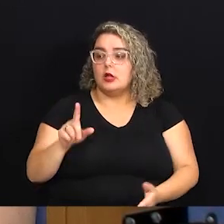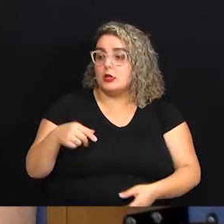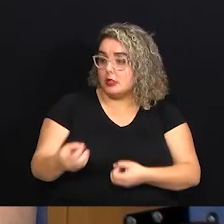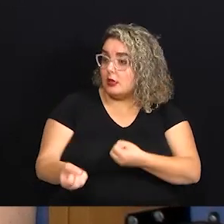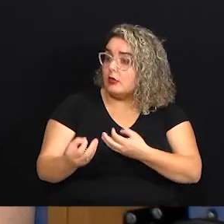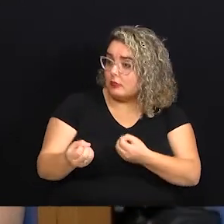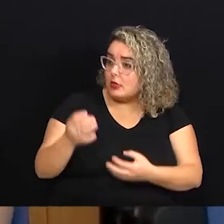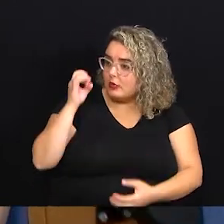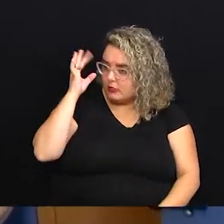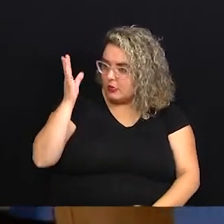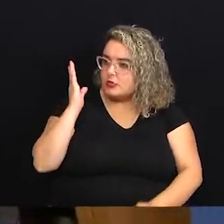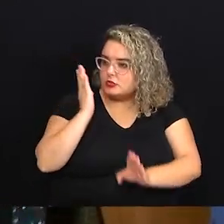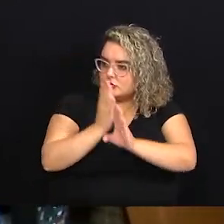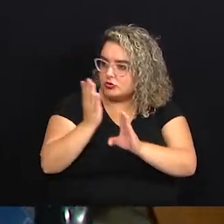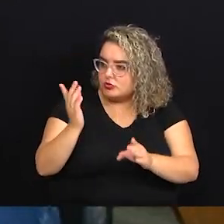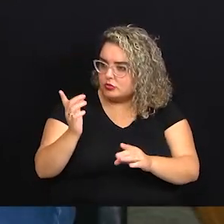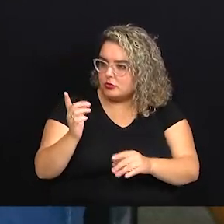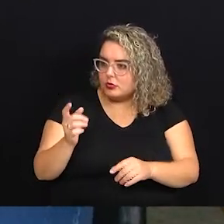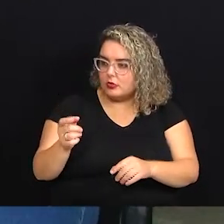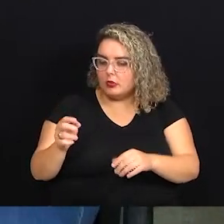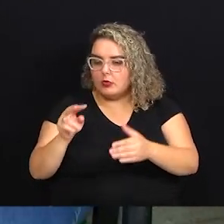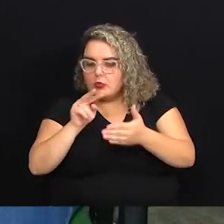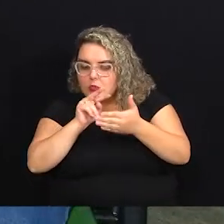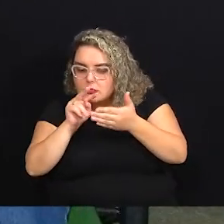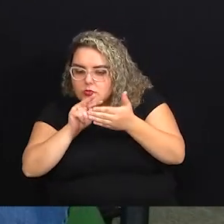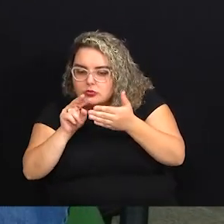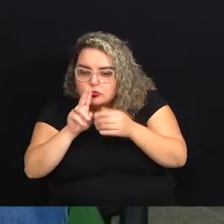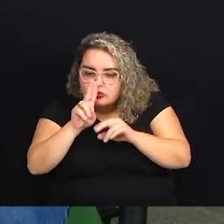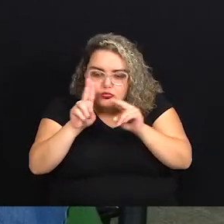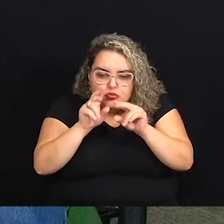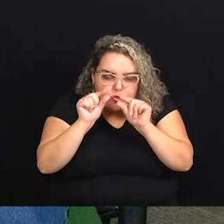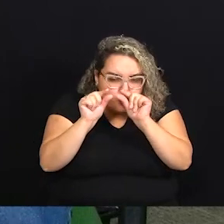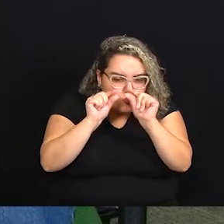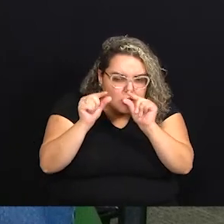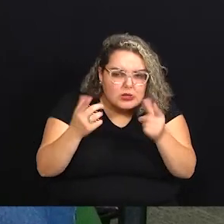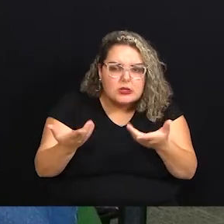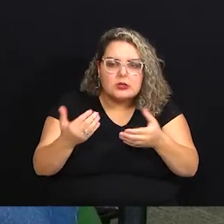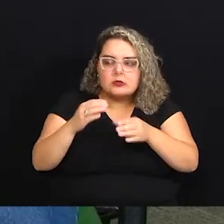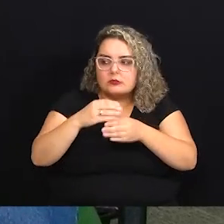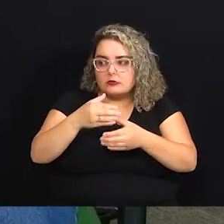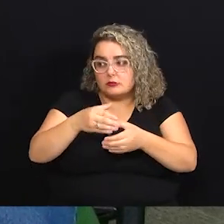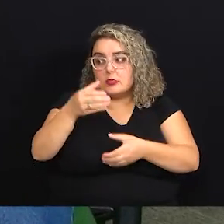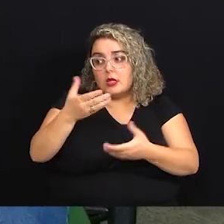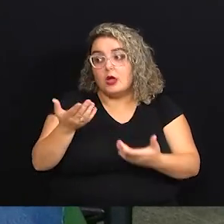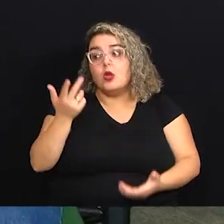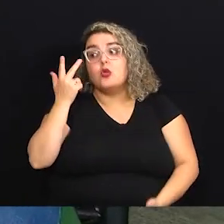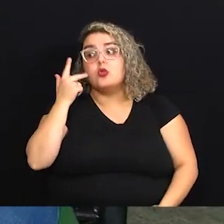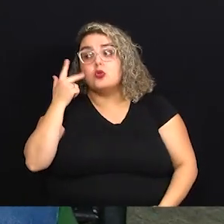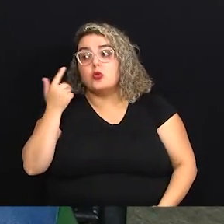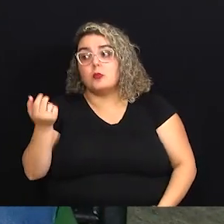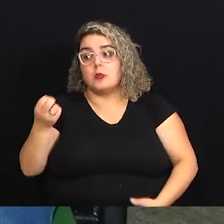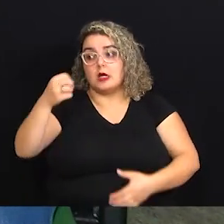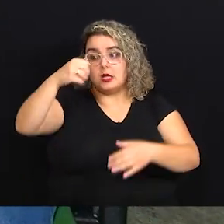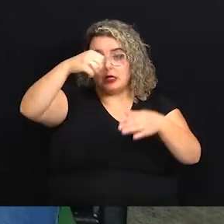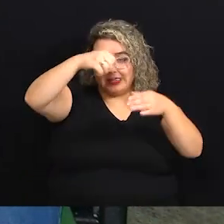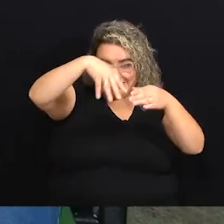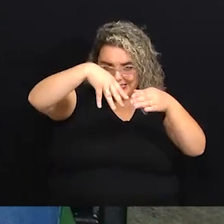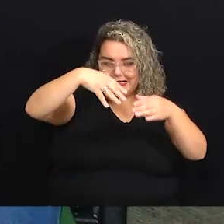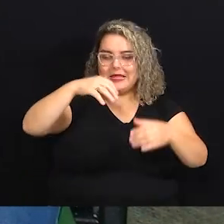E isso é uma informação fácil de encontrar no aparelho ou a gente tem que estar olhando os nomezinhos pequenininhos?